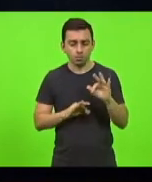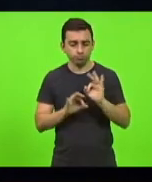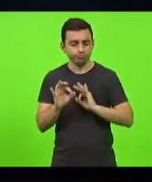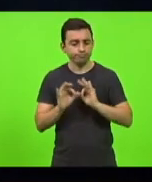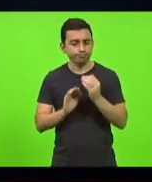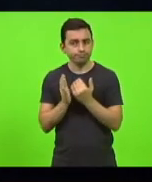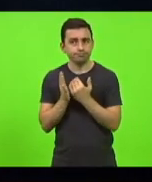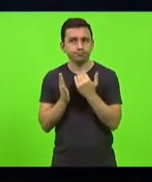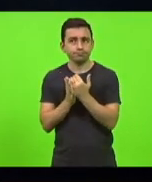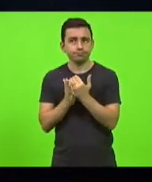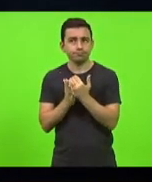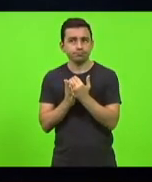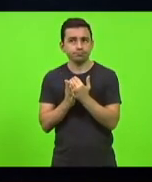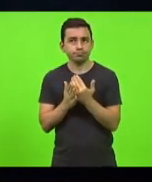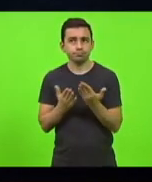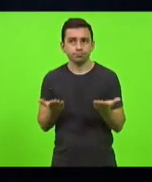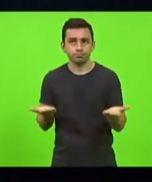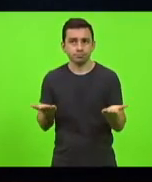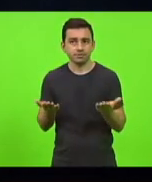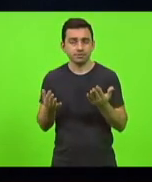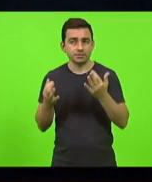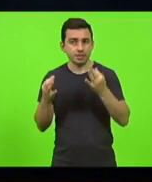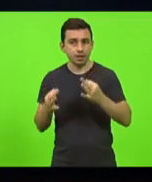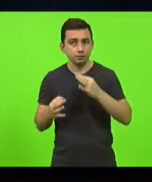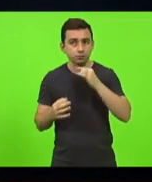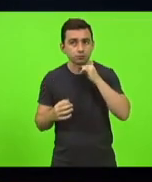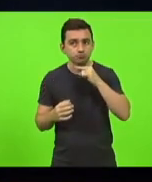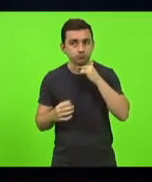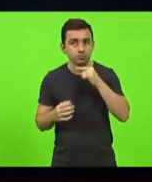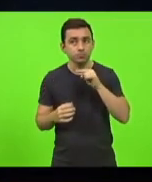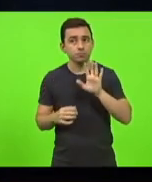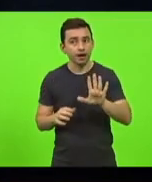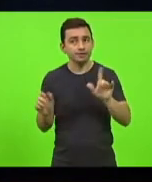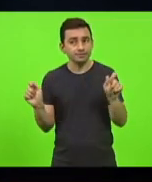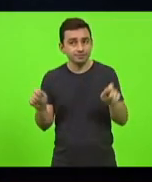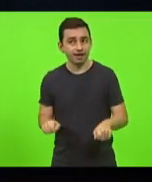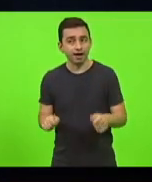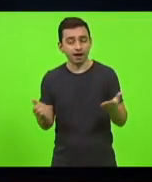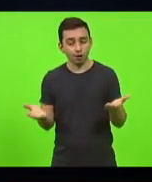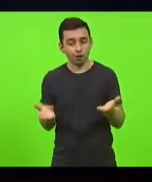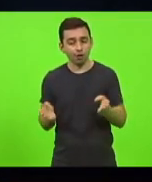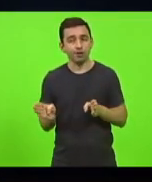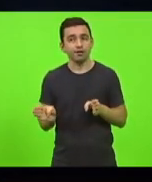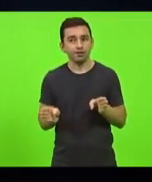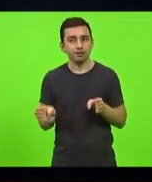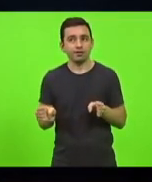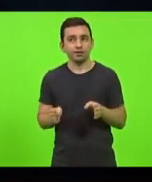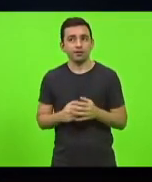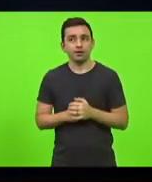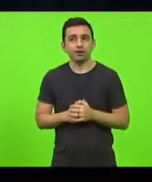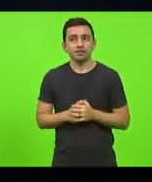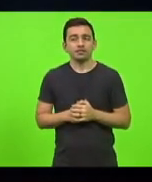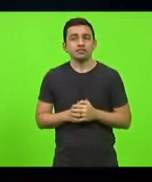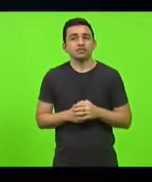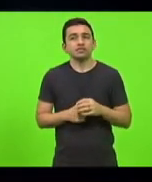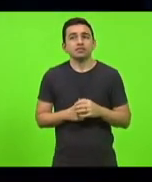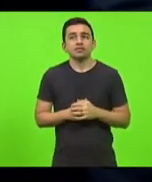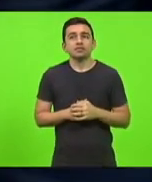Não é o ideal? Não, não é o ideal, mas é o possível neste momento. Então, quando eu recebo